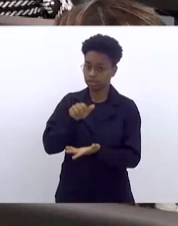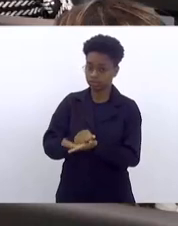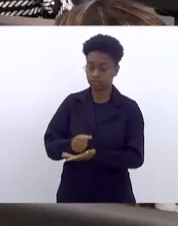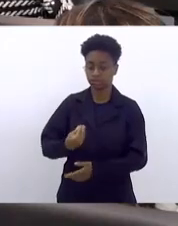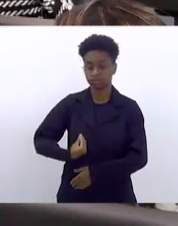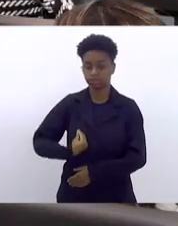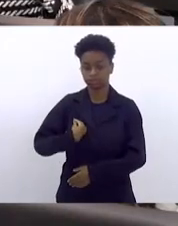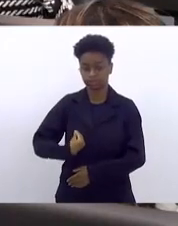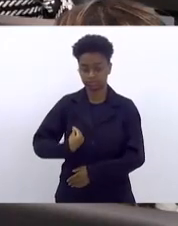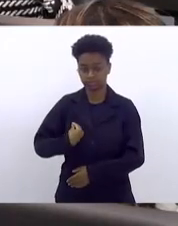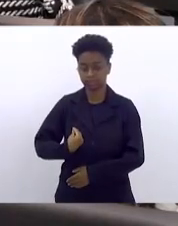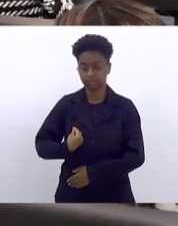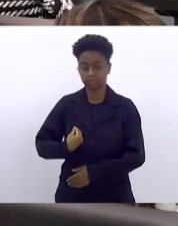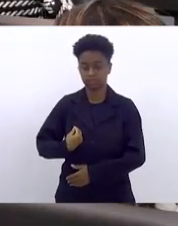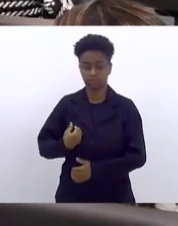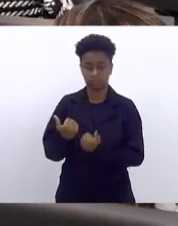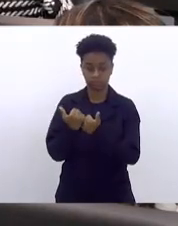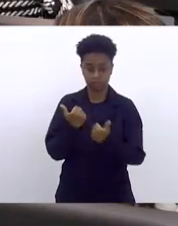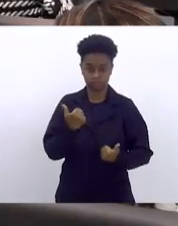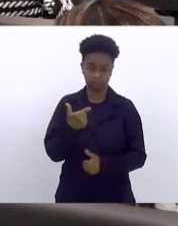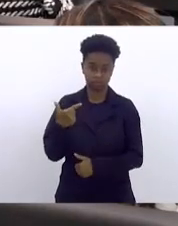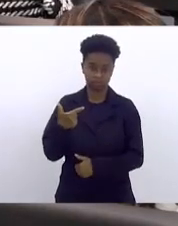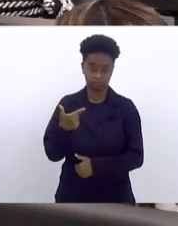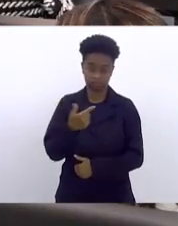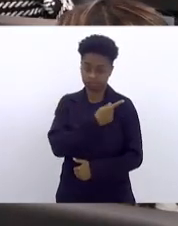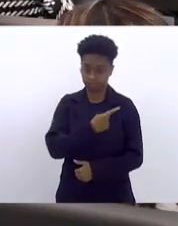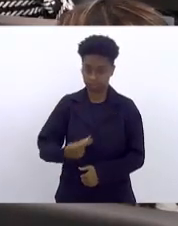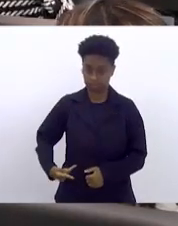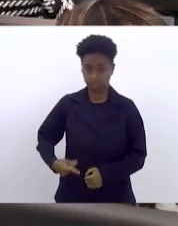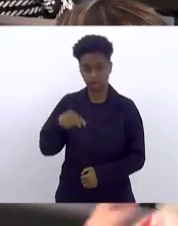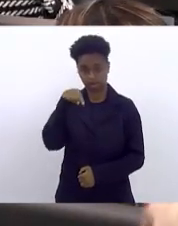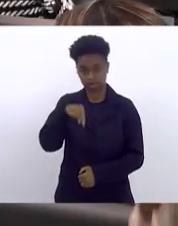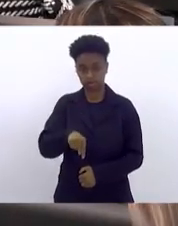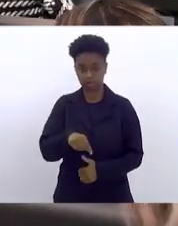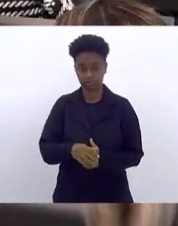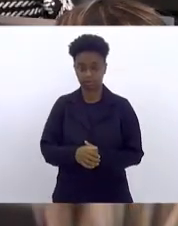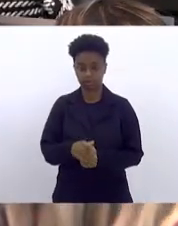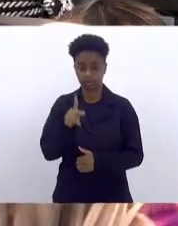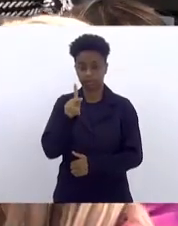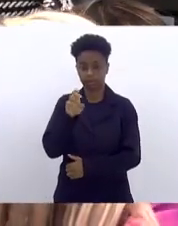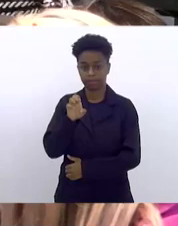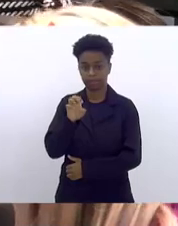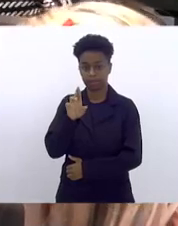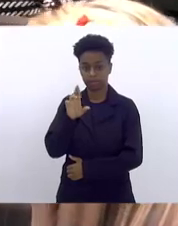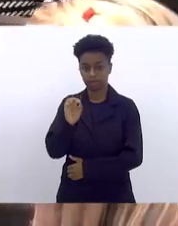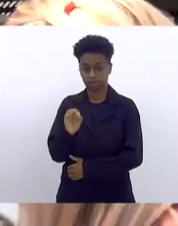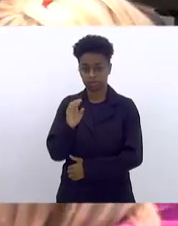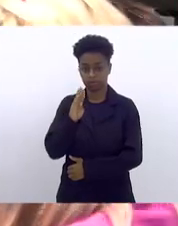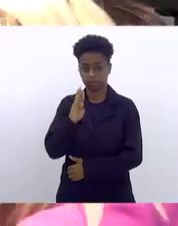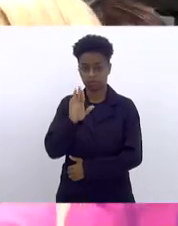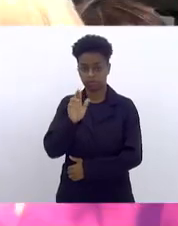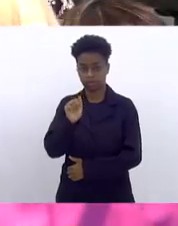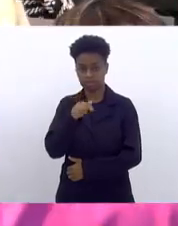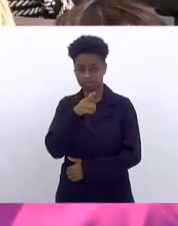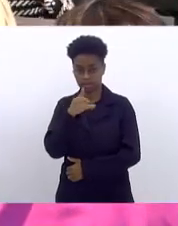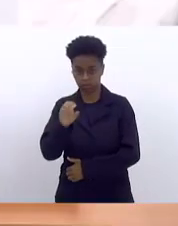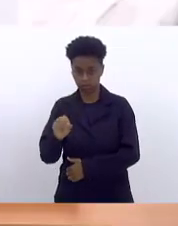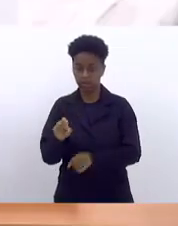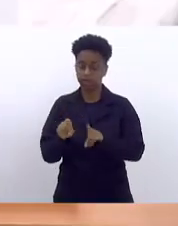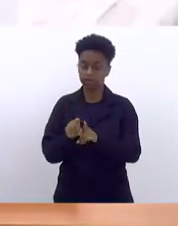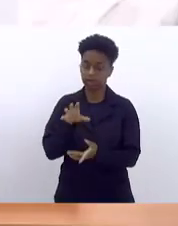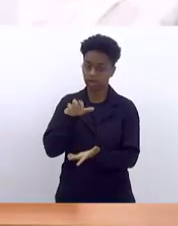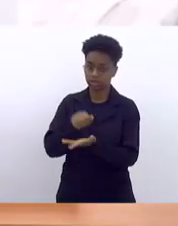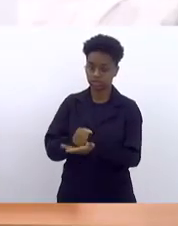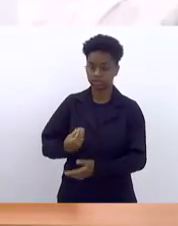presença do vice-presidente dessa casa deputado Pedro Brazão queria aqui registrar a